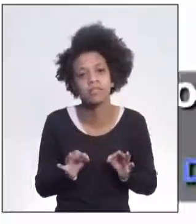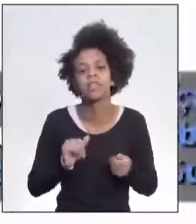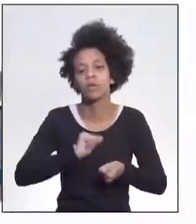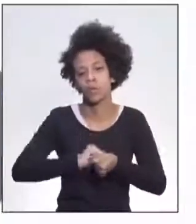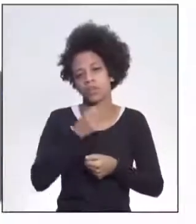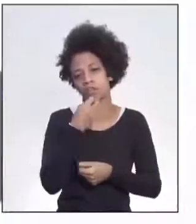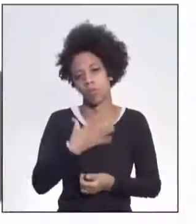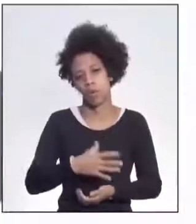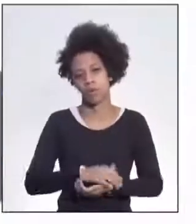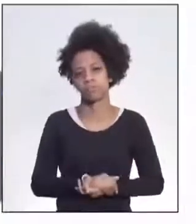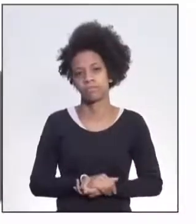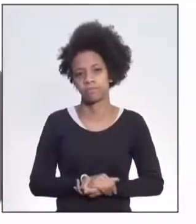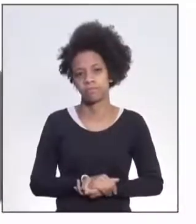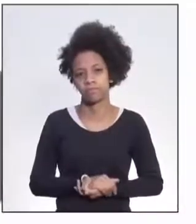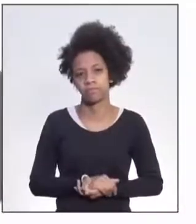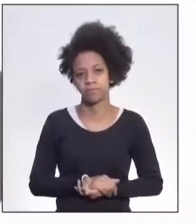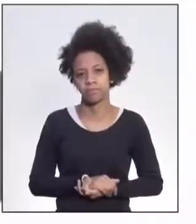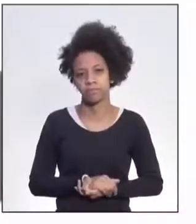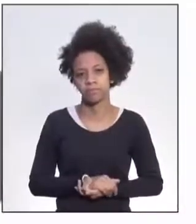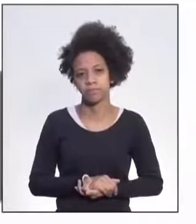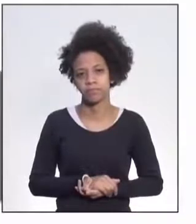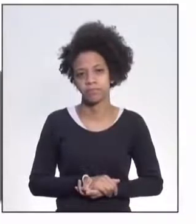qualidade.